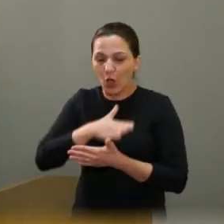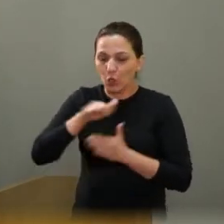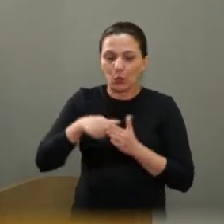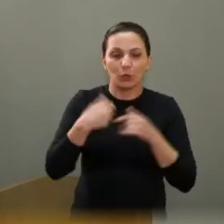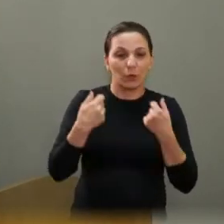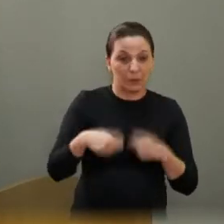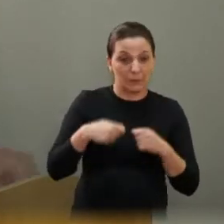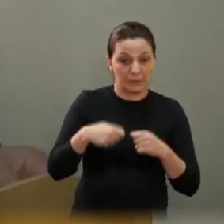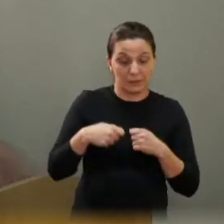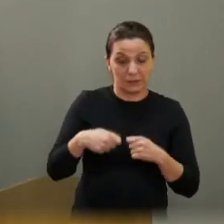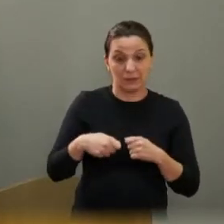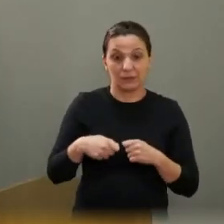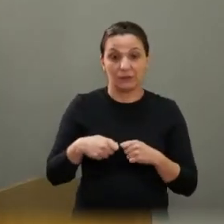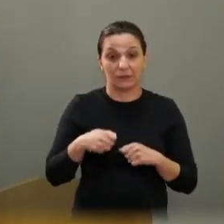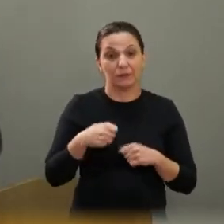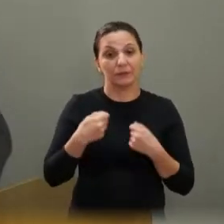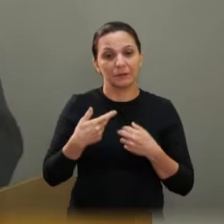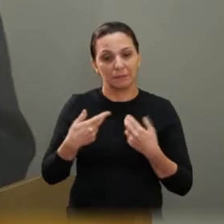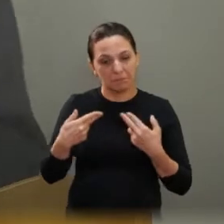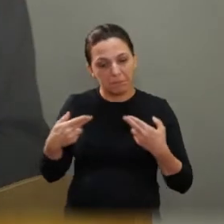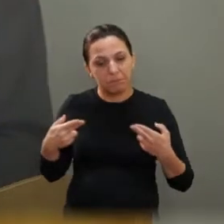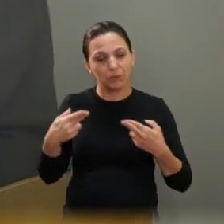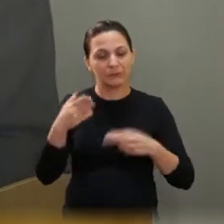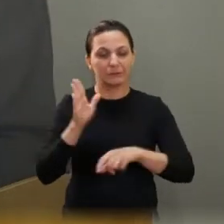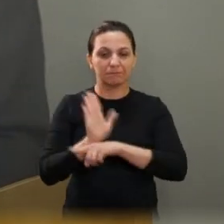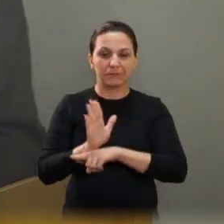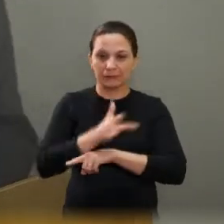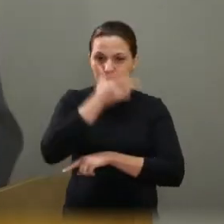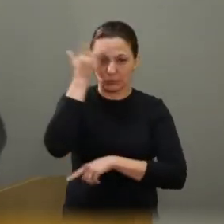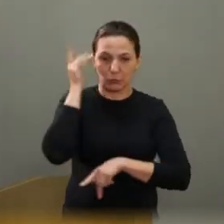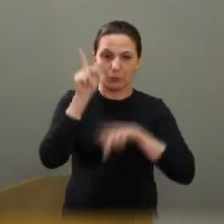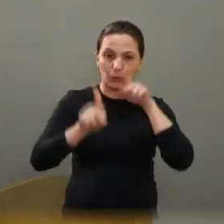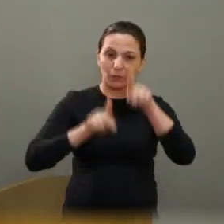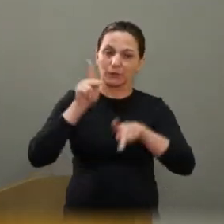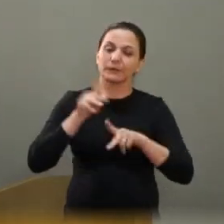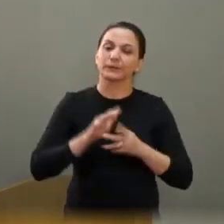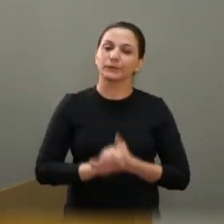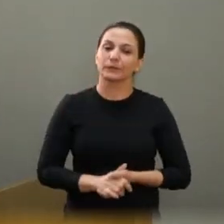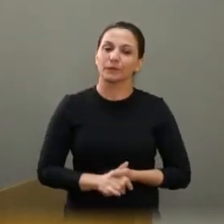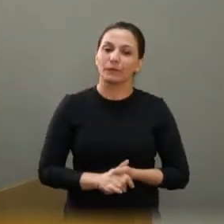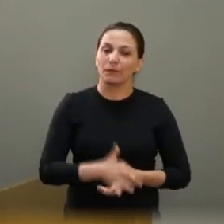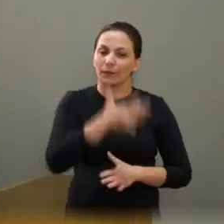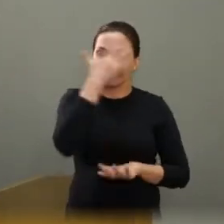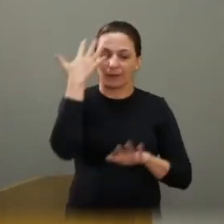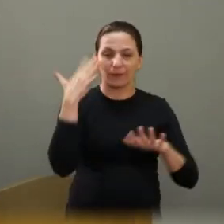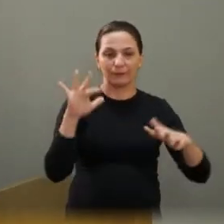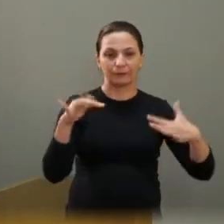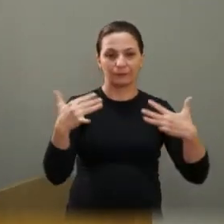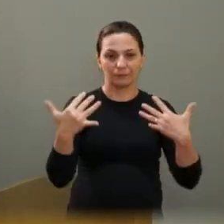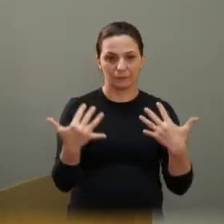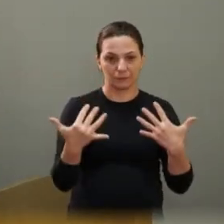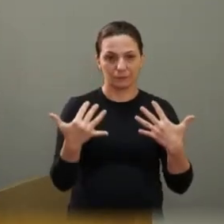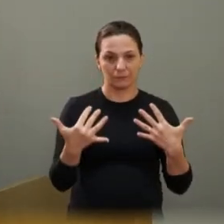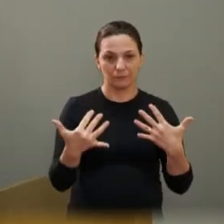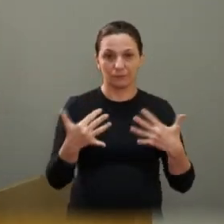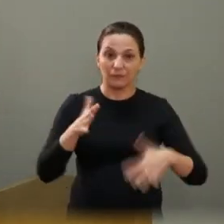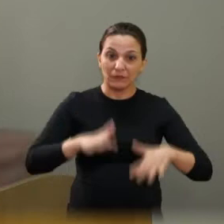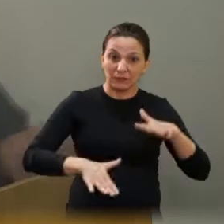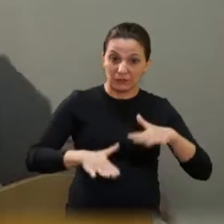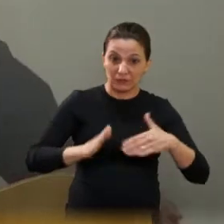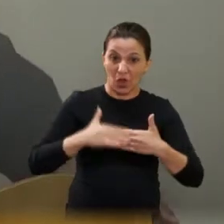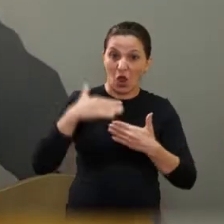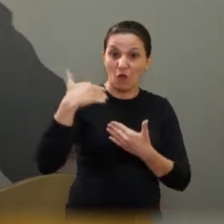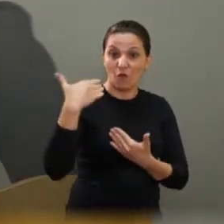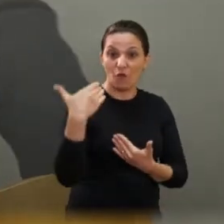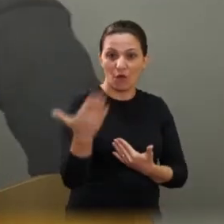para atender algumas necessidades o presidente a quem nos ouve nos Assis às vezes